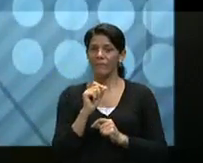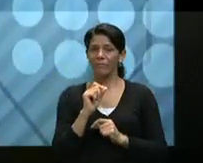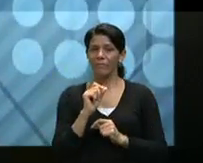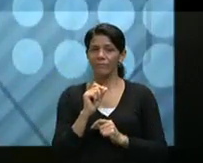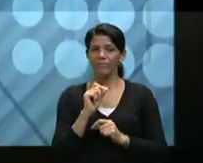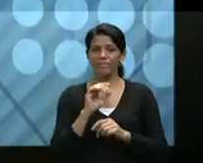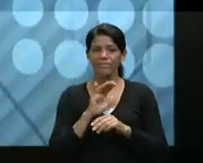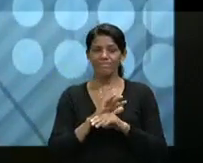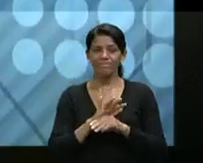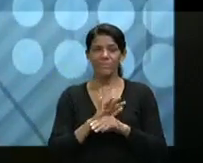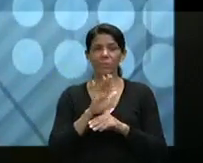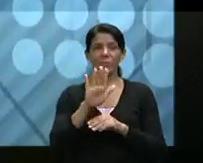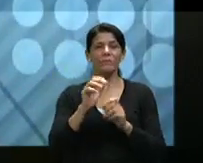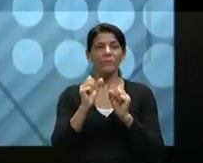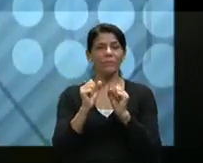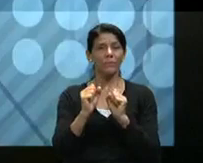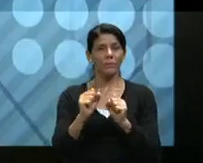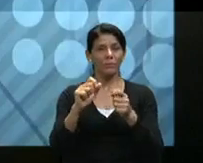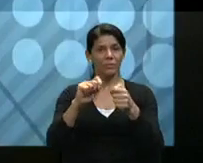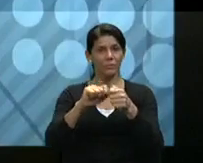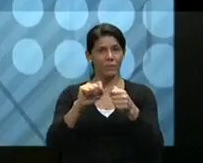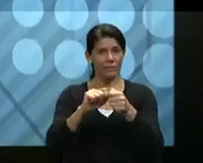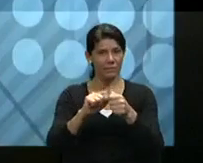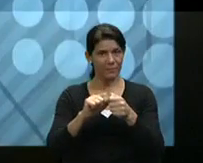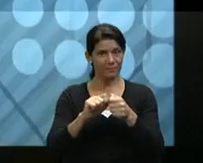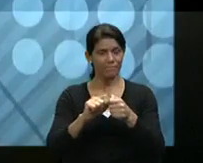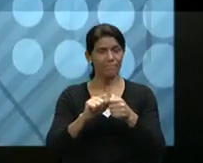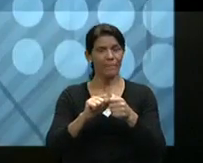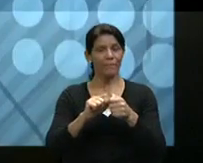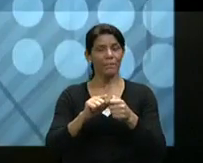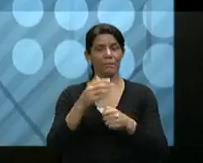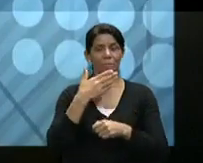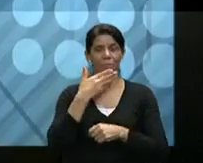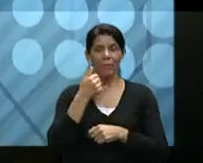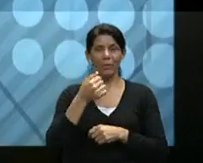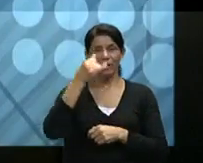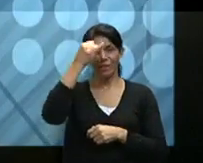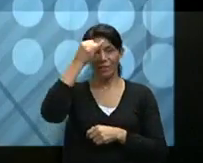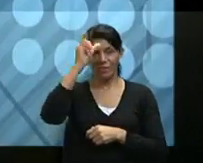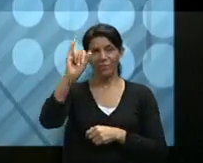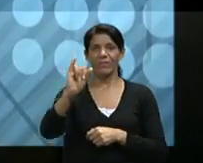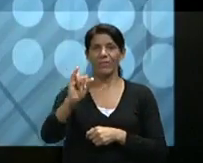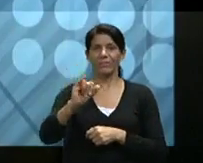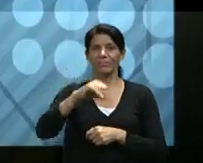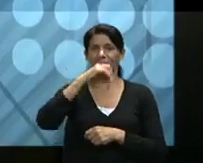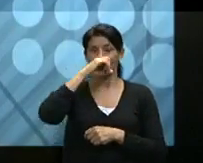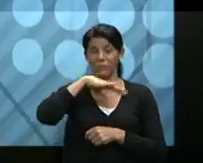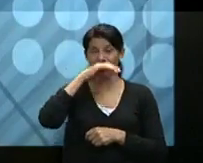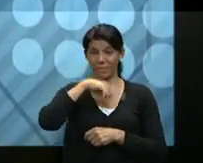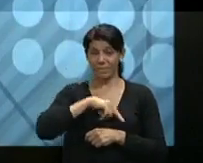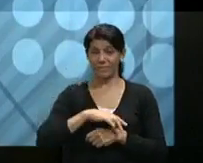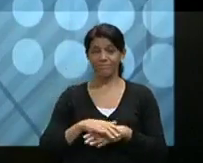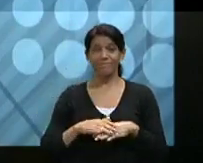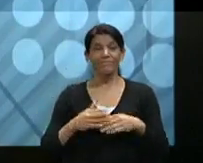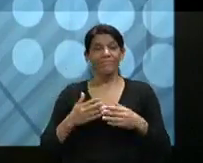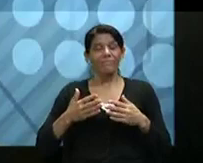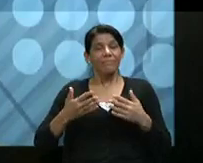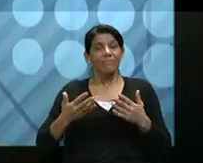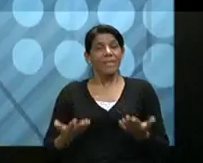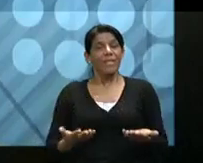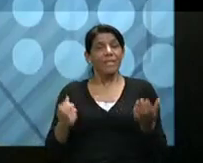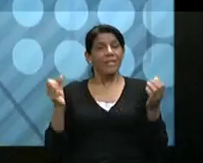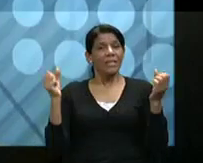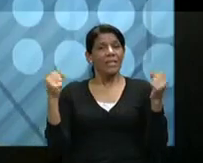nortear ações que podem trabalhar com a melhora desses indicadores. E a educação física, e como ela se insere